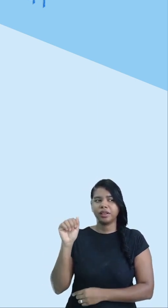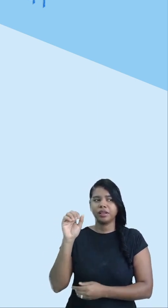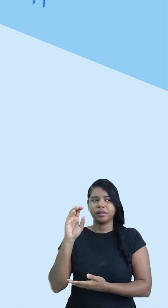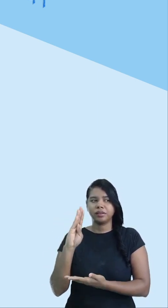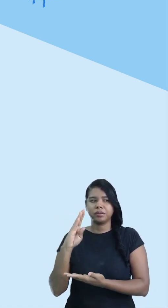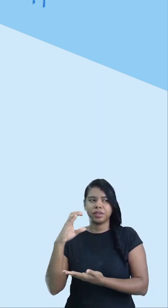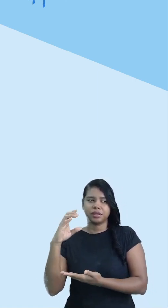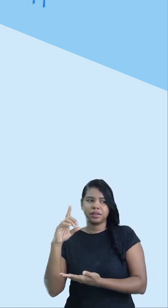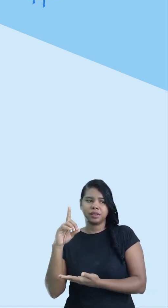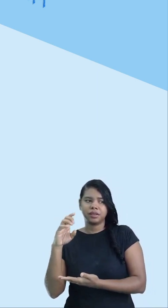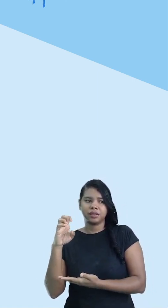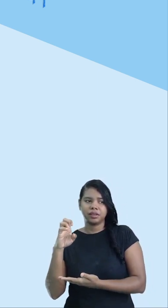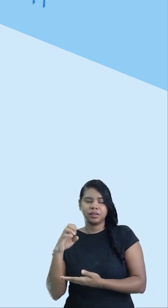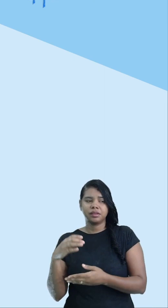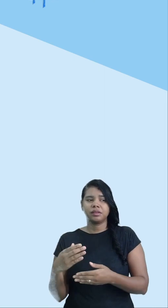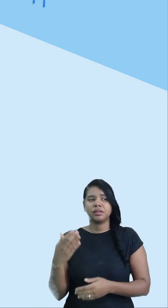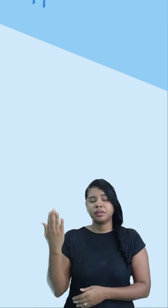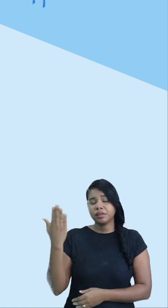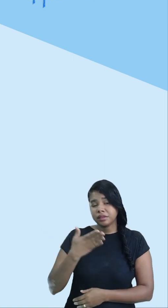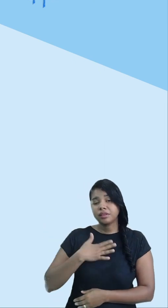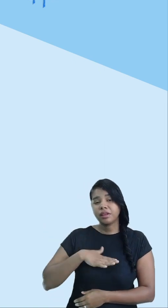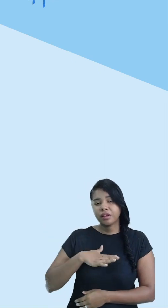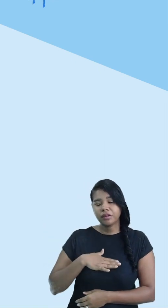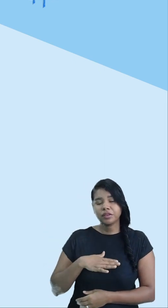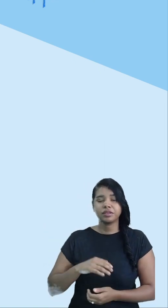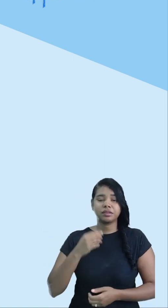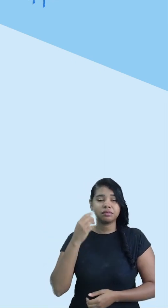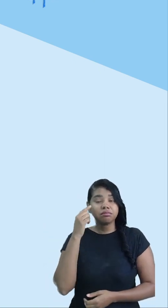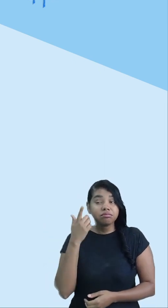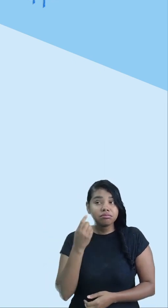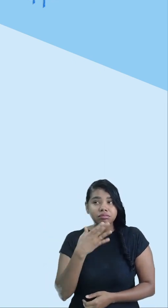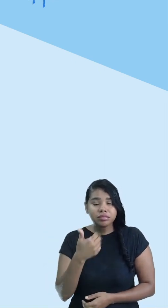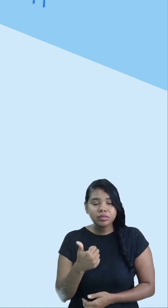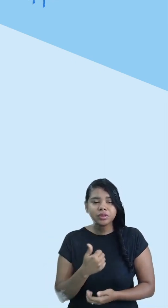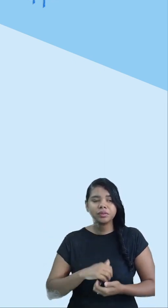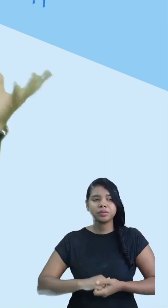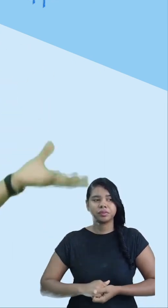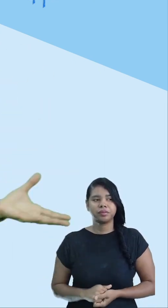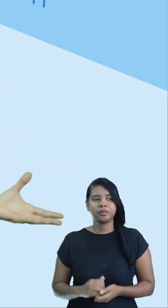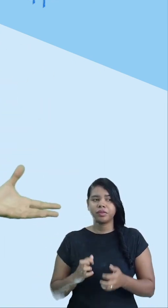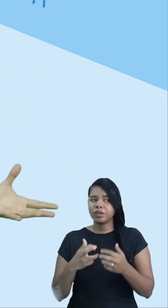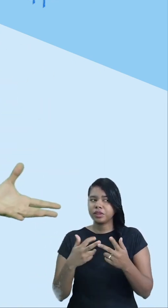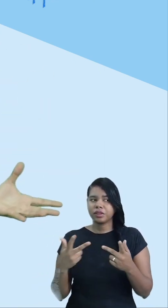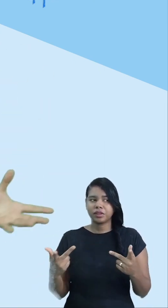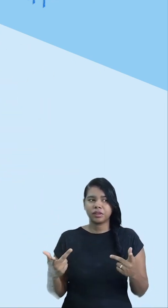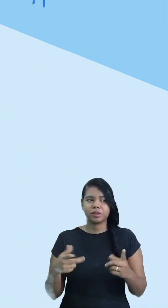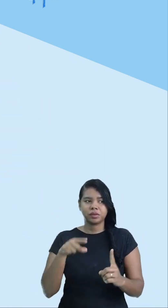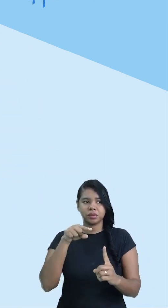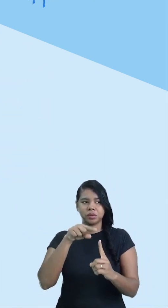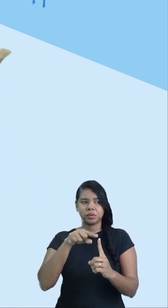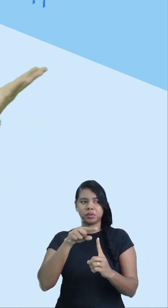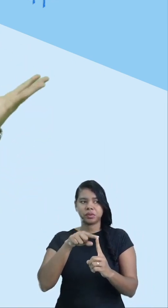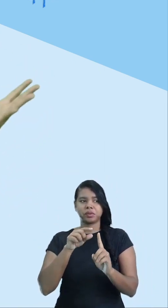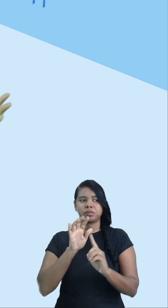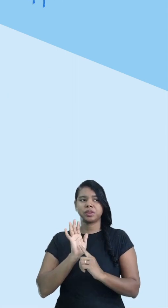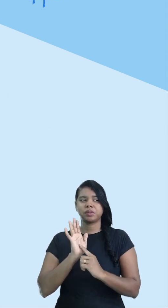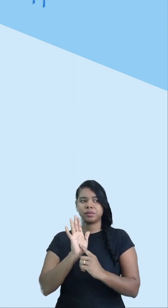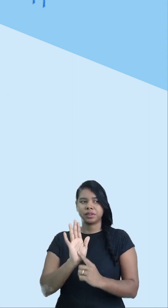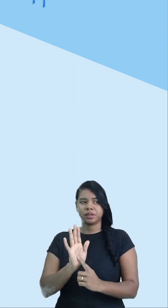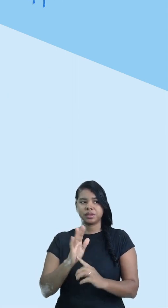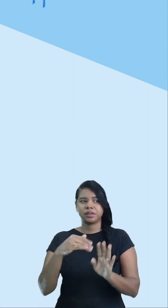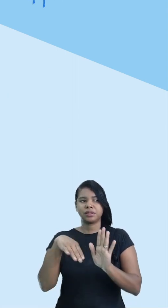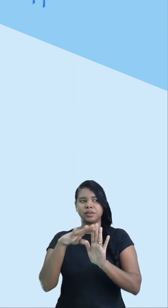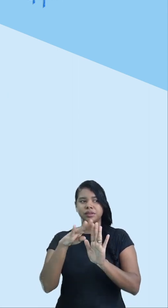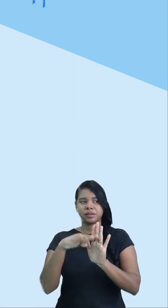C, D, que você provavelmente vai gostar. Você vê, eita caramba, é mesmo, né? Então tem outro tipo ali de apresentação nesse